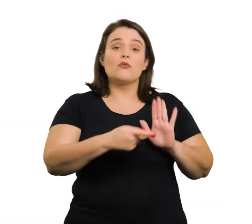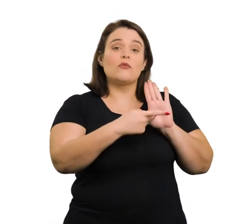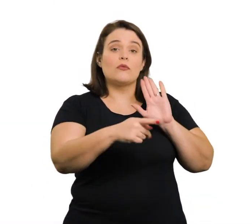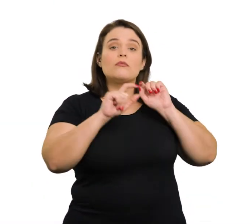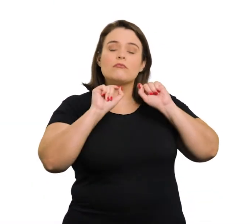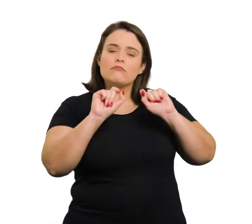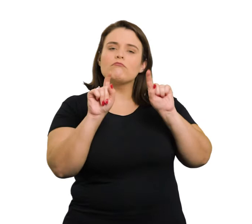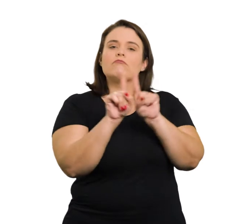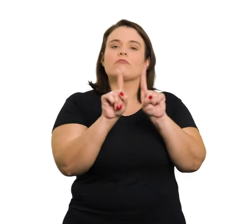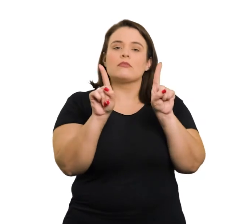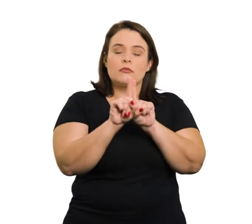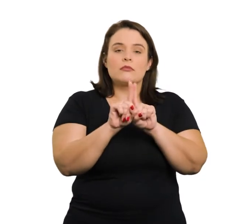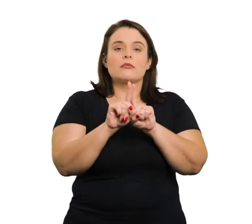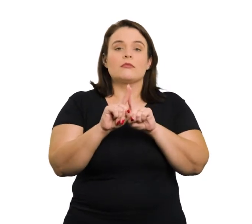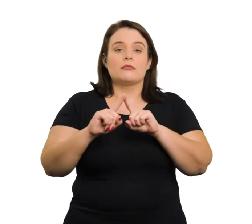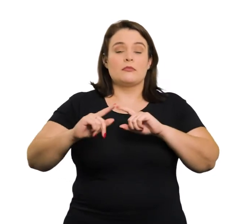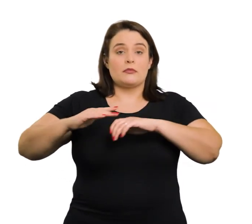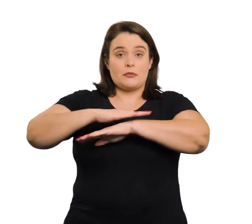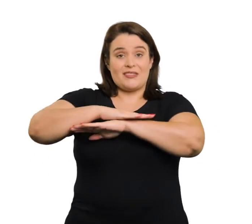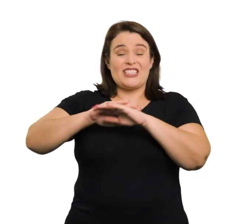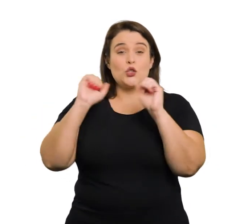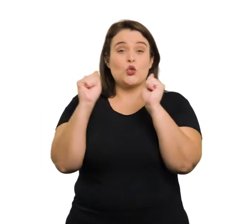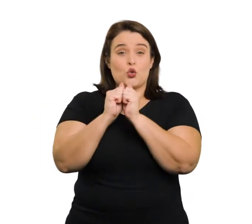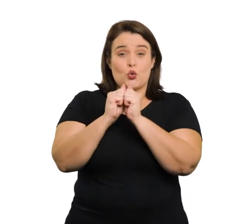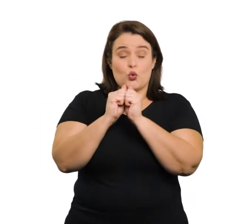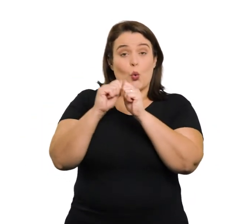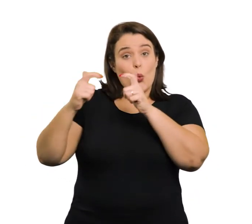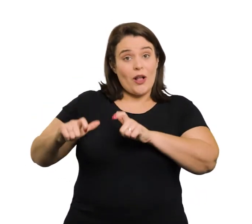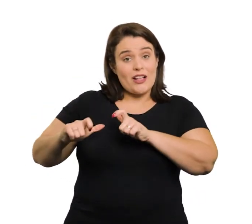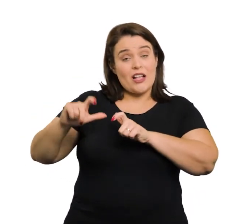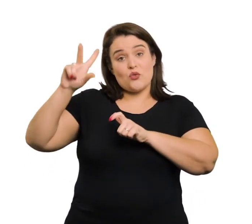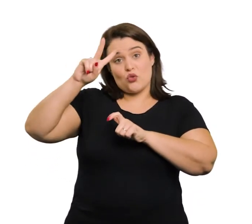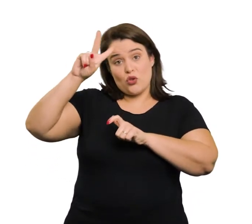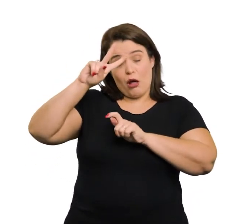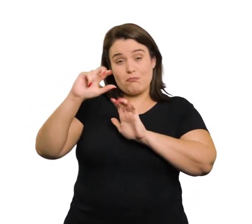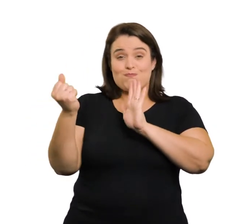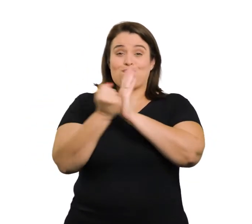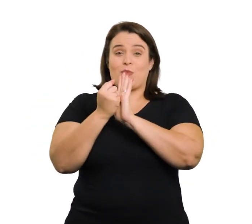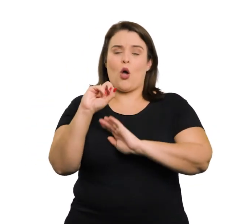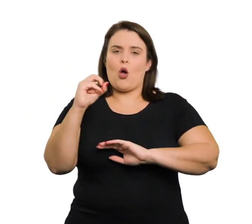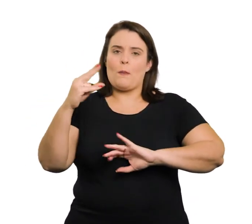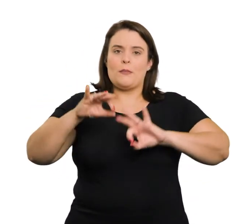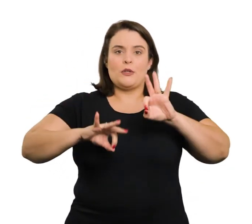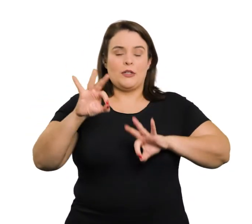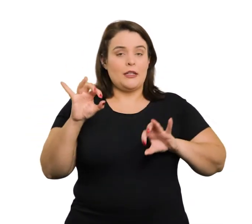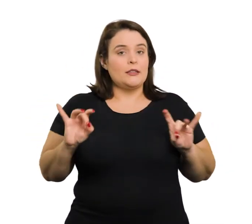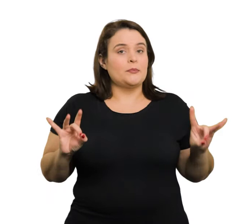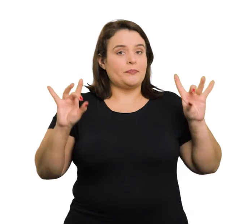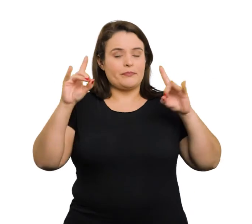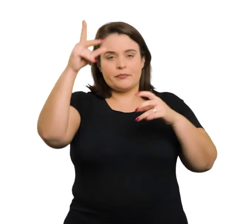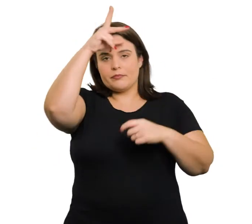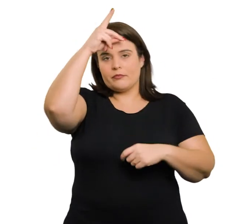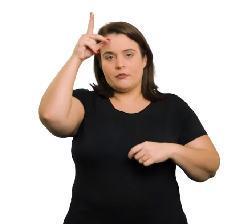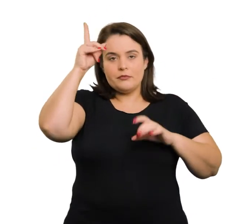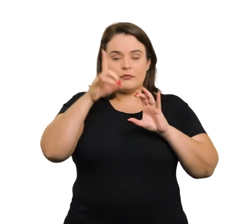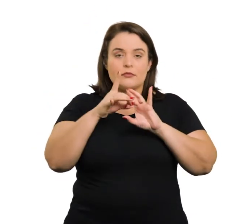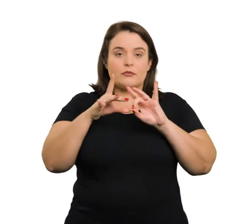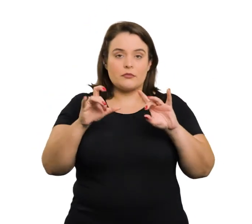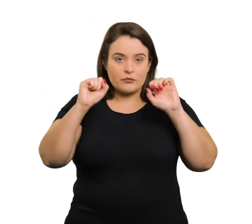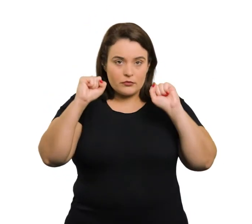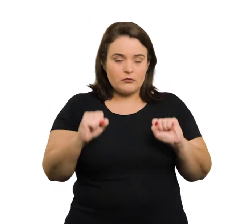Diz ainda que em calçadas vinculadas a patrimônio histórico ou projetos especiais, a Prefeitura